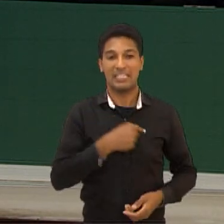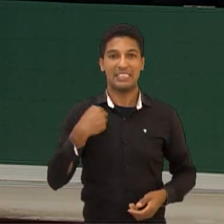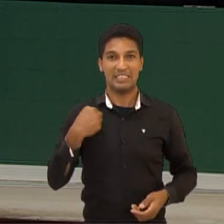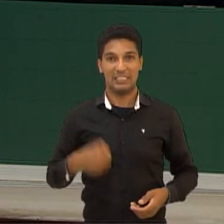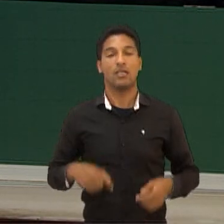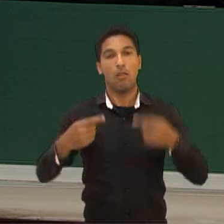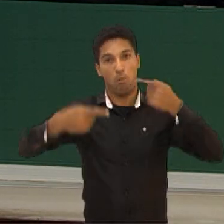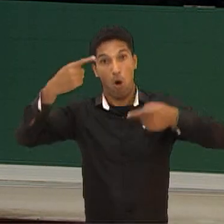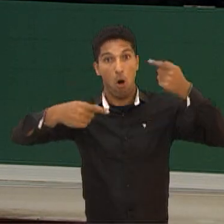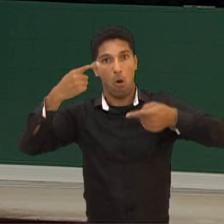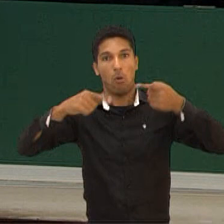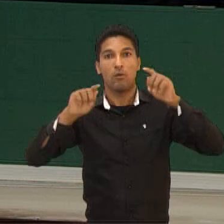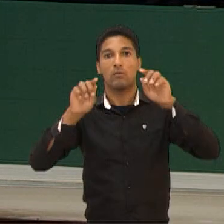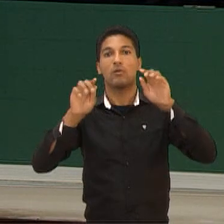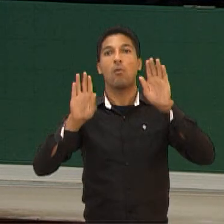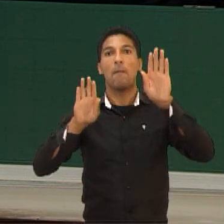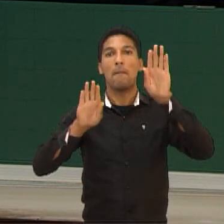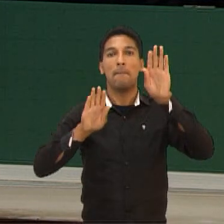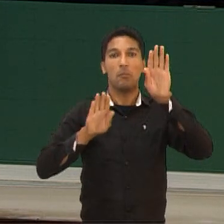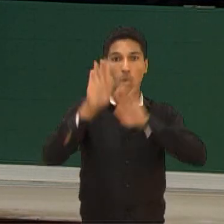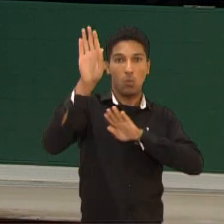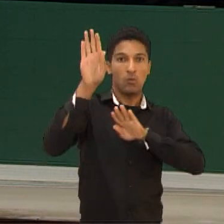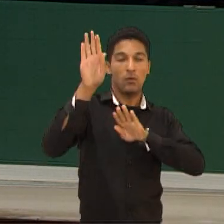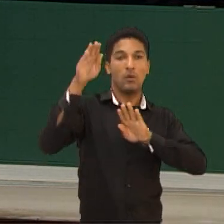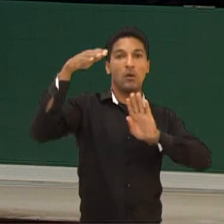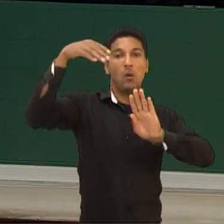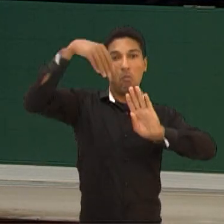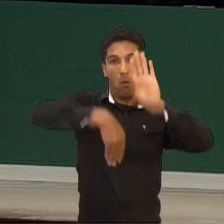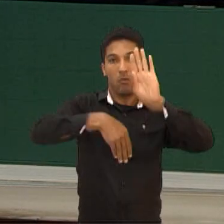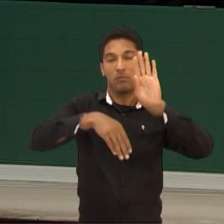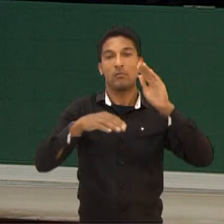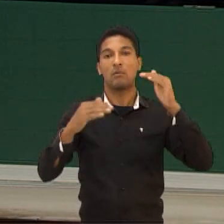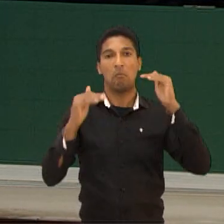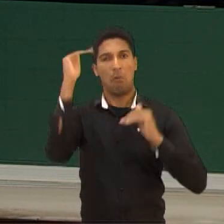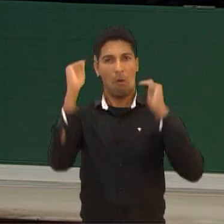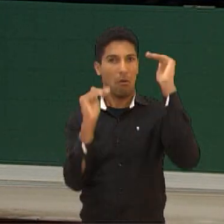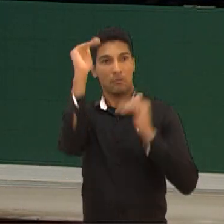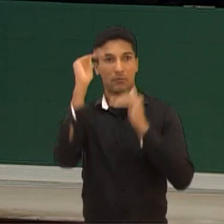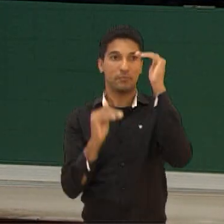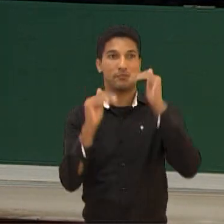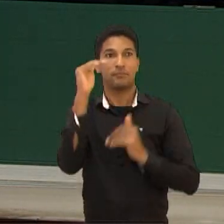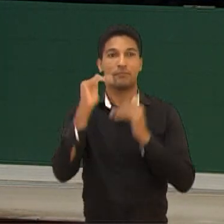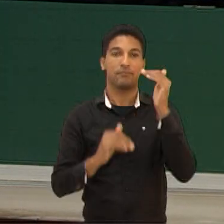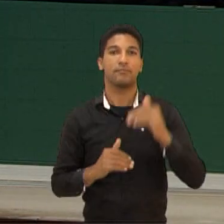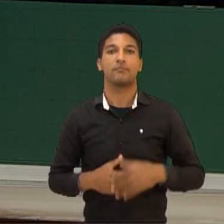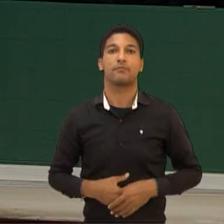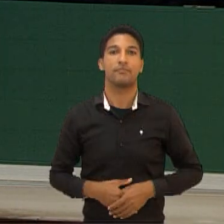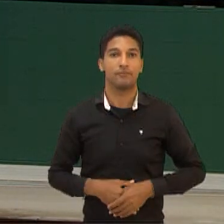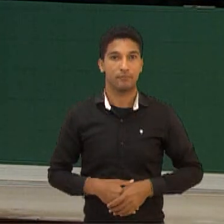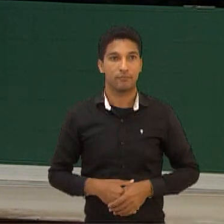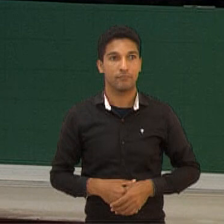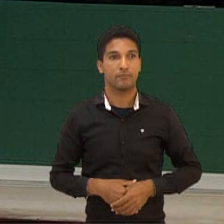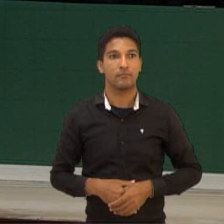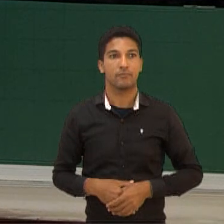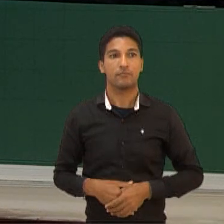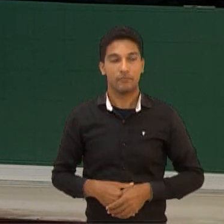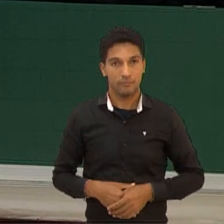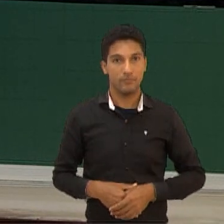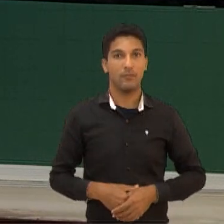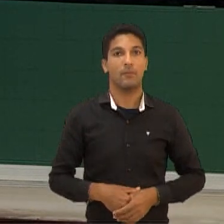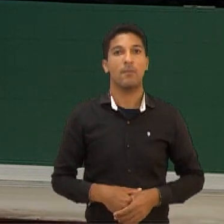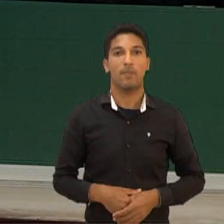número do território reduzido, a Europa é o continente que mais pratica trocas comerciais